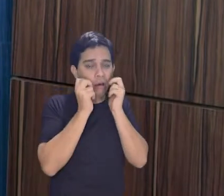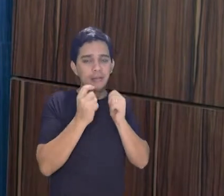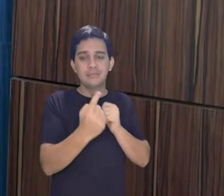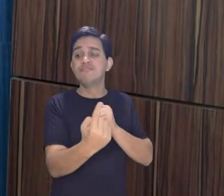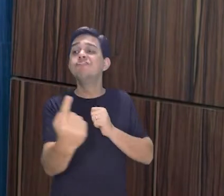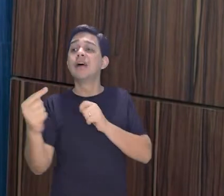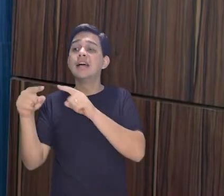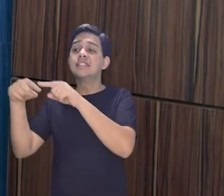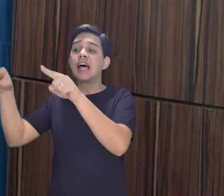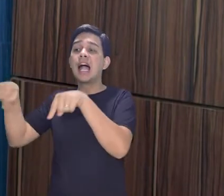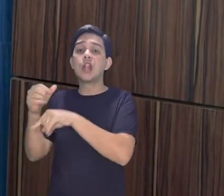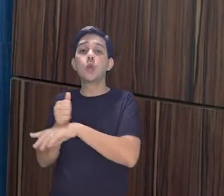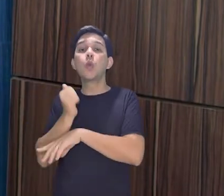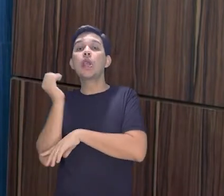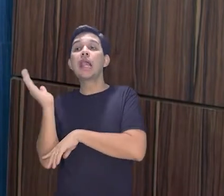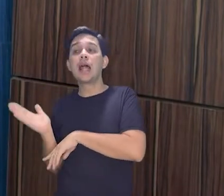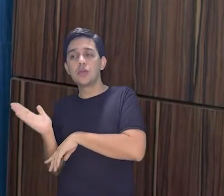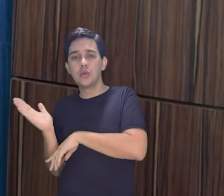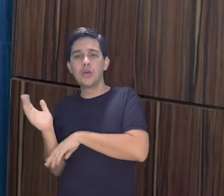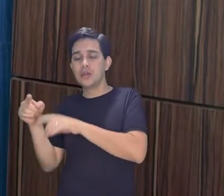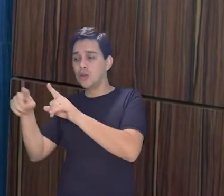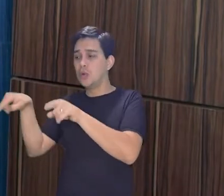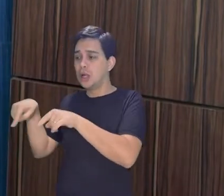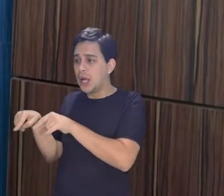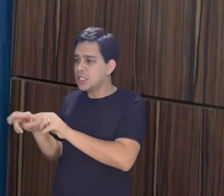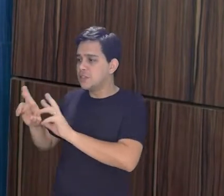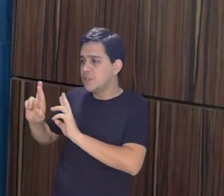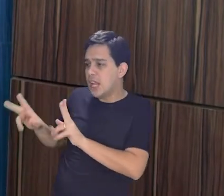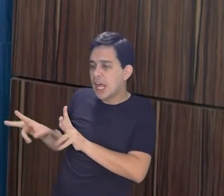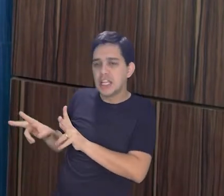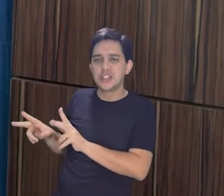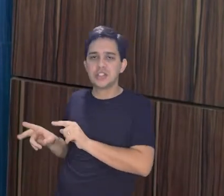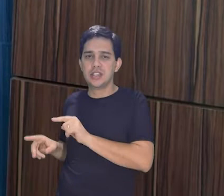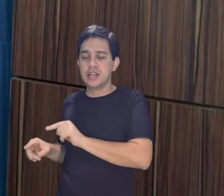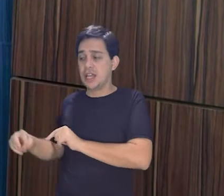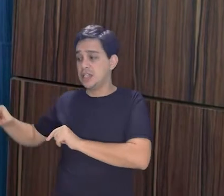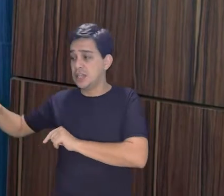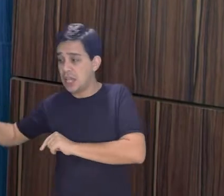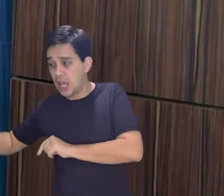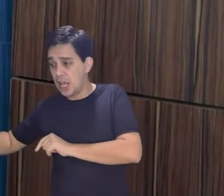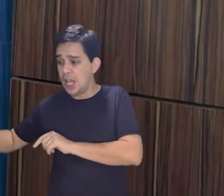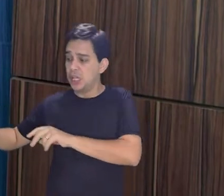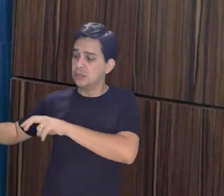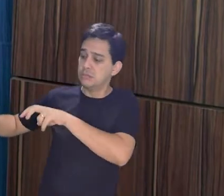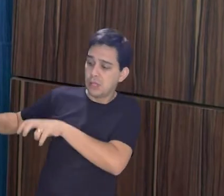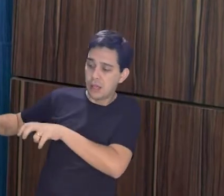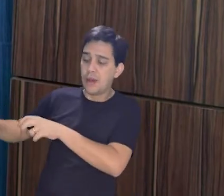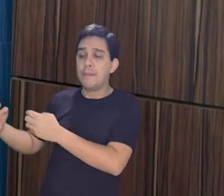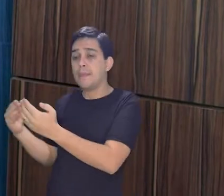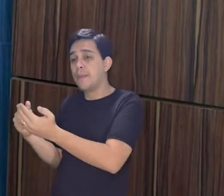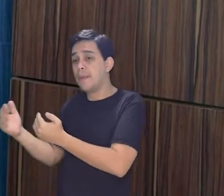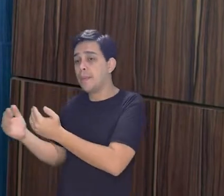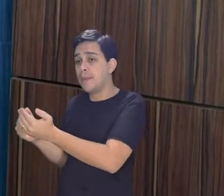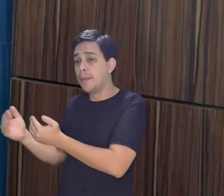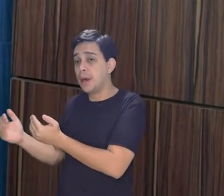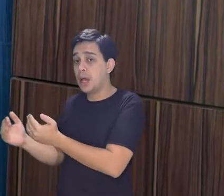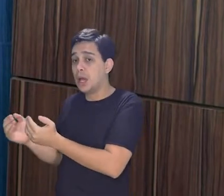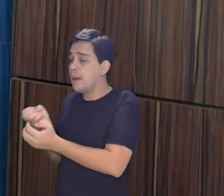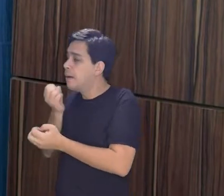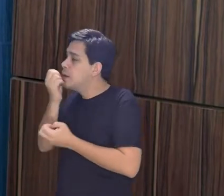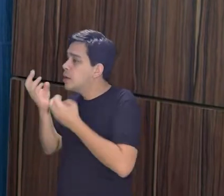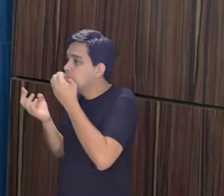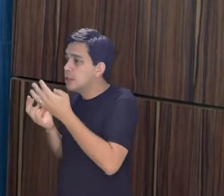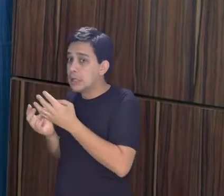da lei, a gente tinha um depoimento tradicional e clássico, em que a criança ela chegava ali como uma testemunha qualquer, muitas vezes estava no corredor do